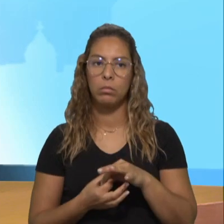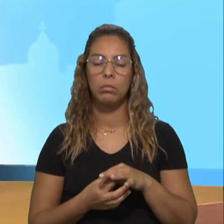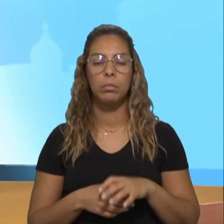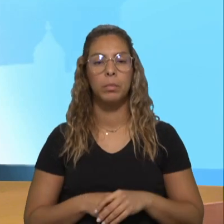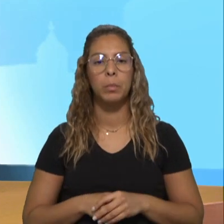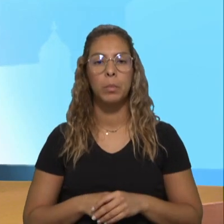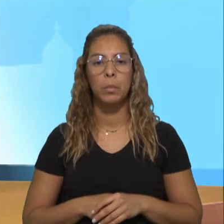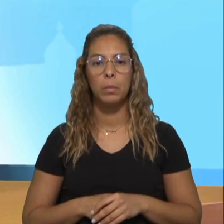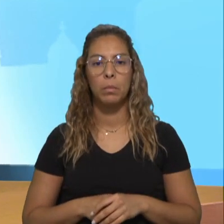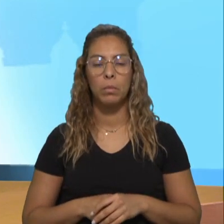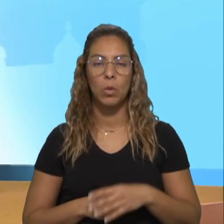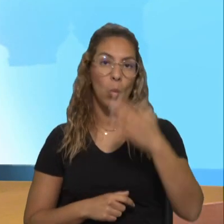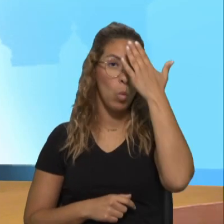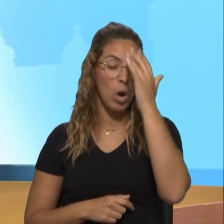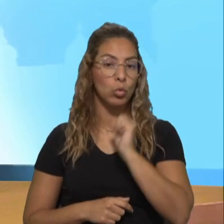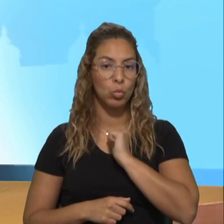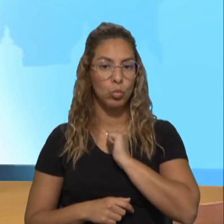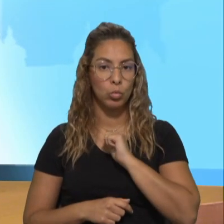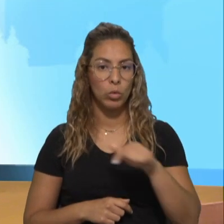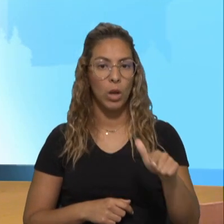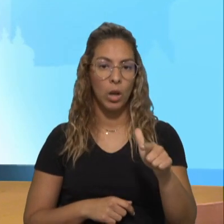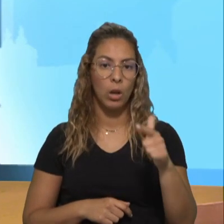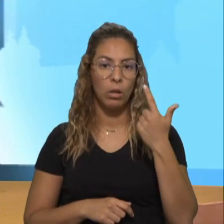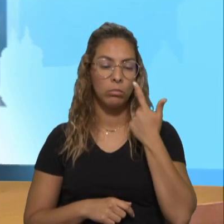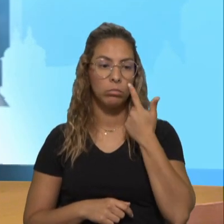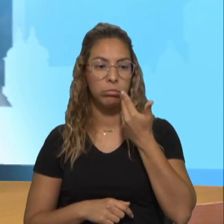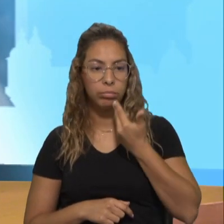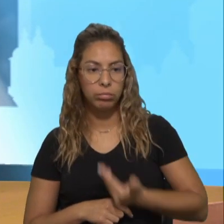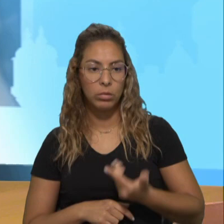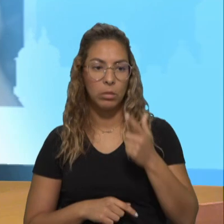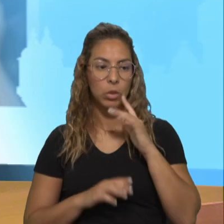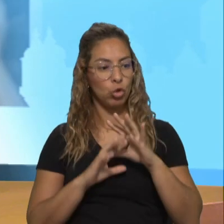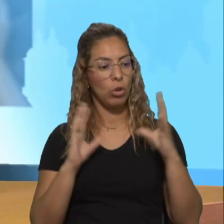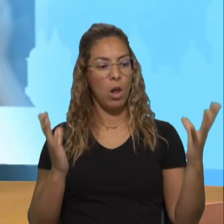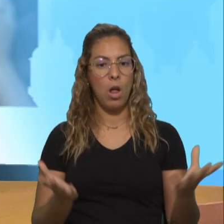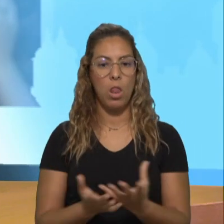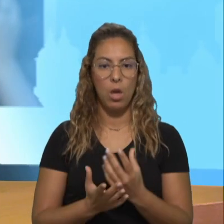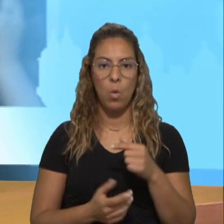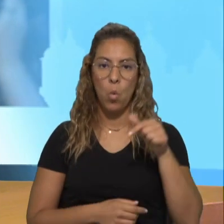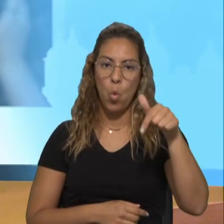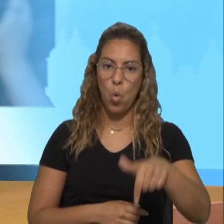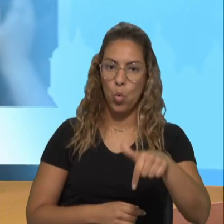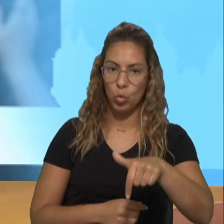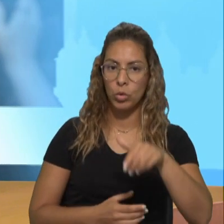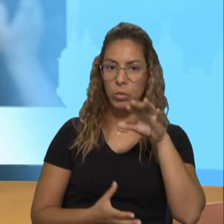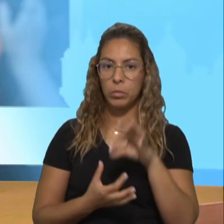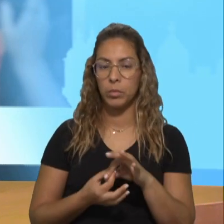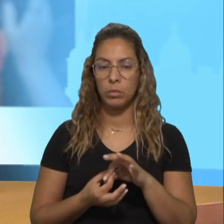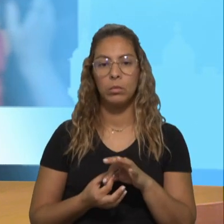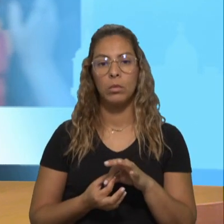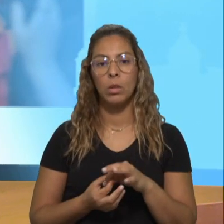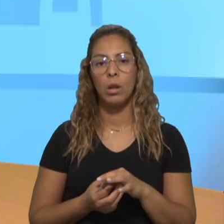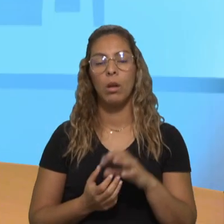diálogo. Acho que é do conhecimento e do sentimento geral que, se calhar, hoje em dia não se pode dizer tudo o que vai na nossa